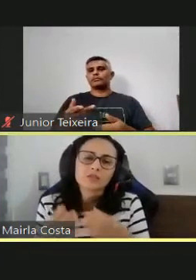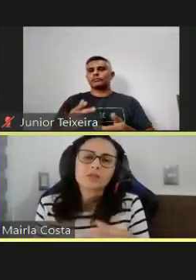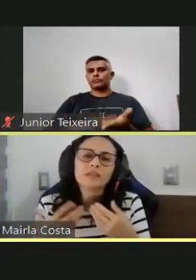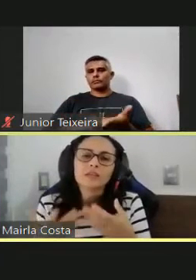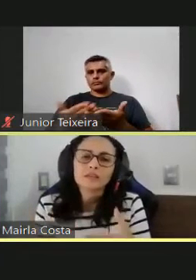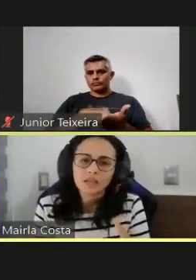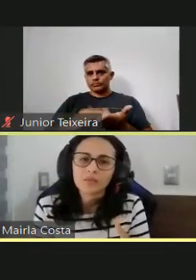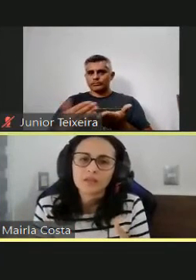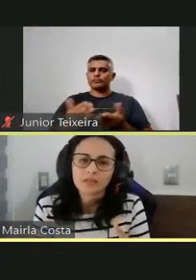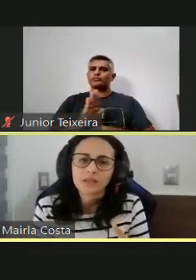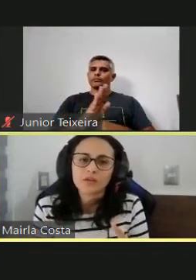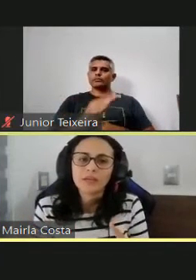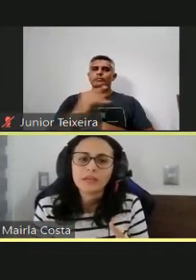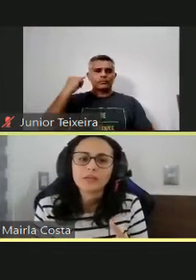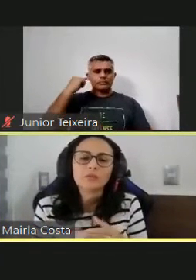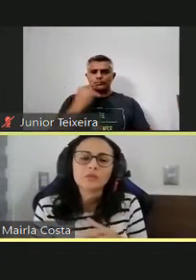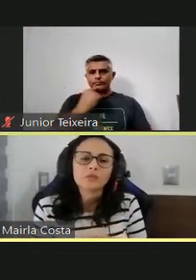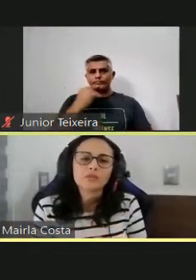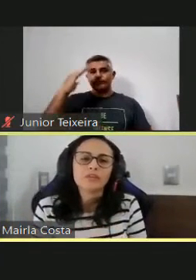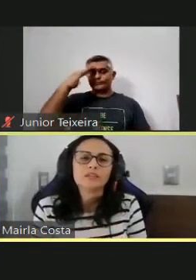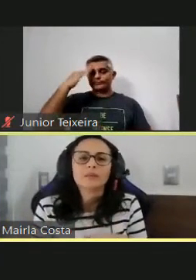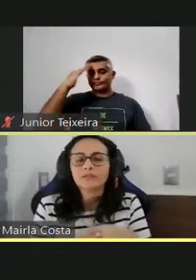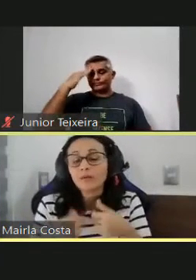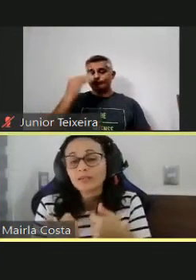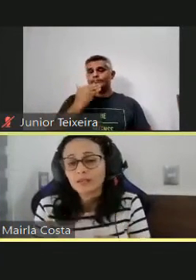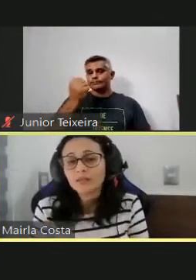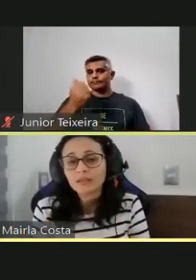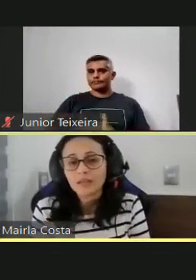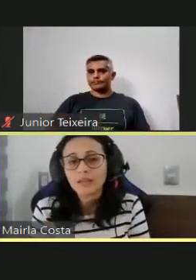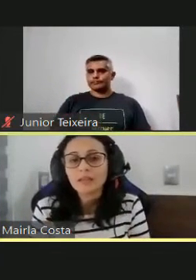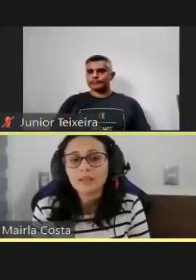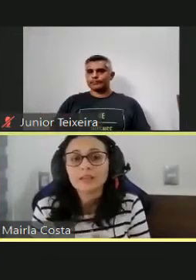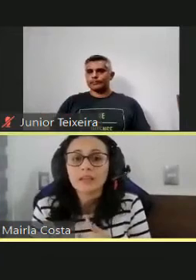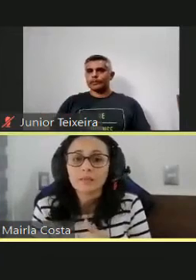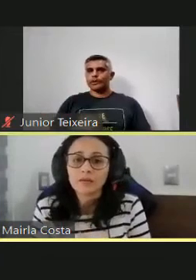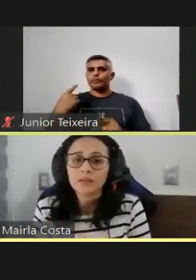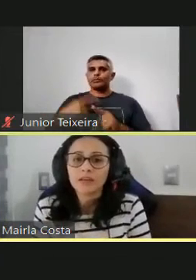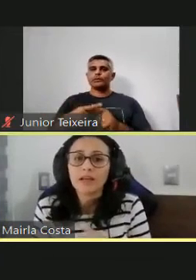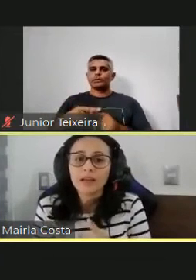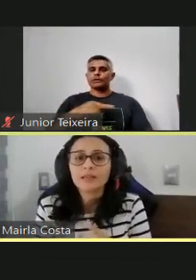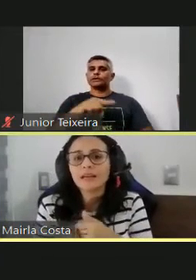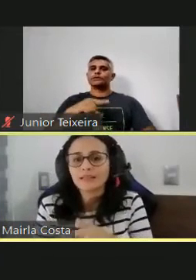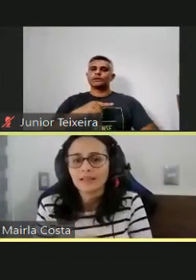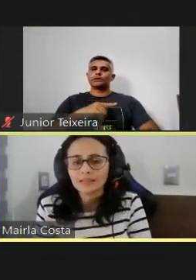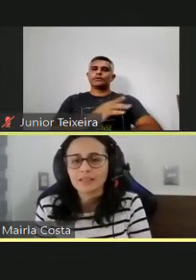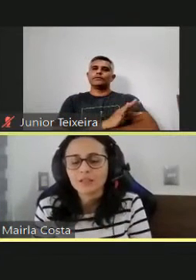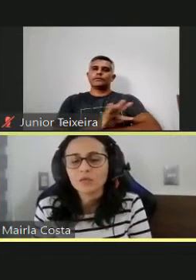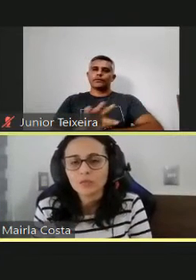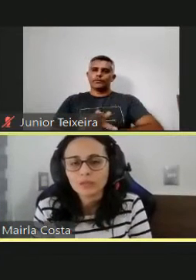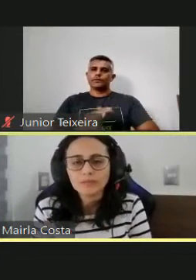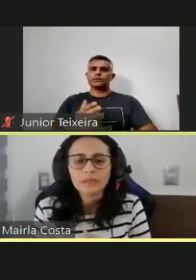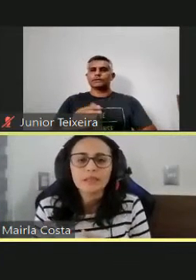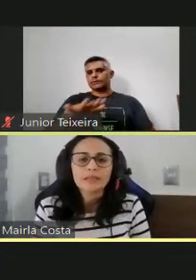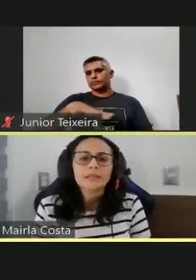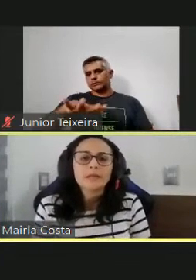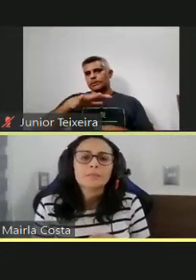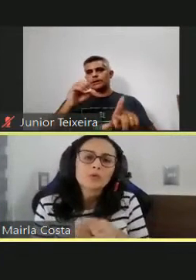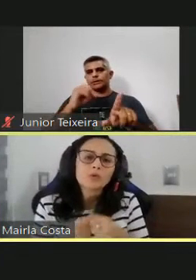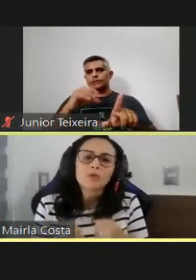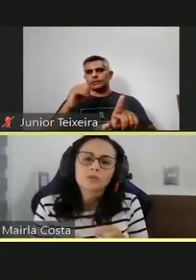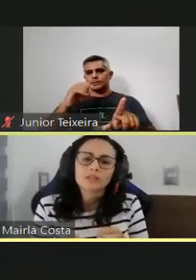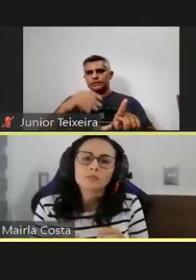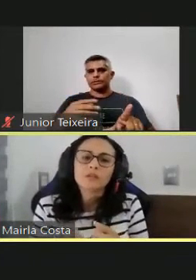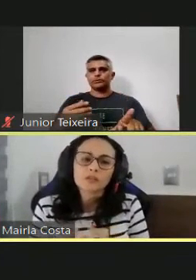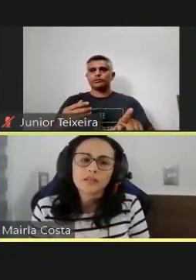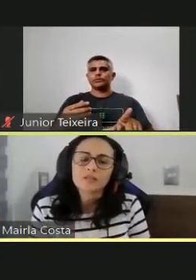ações que eles têm por esse engajamento é muito motivada pela formação que eles têm, que em maioria é na área da licenciatura, por conta